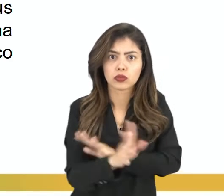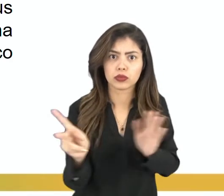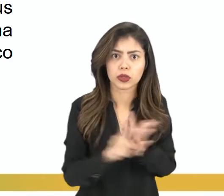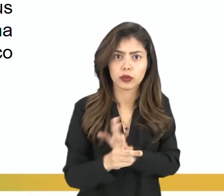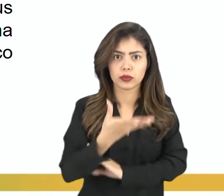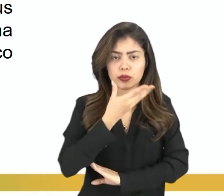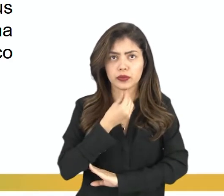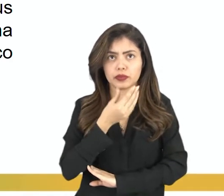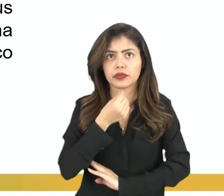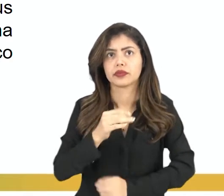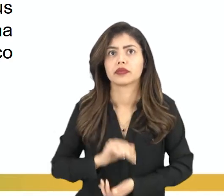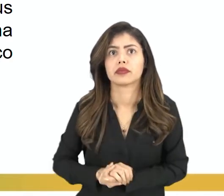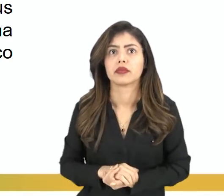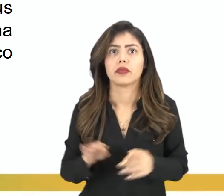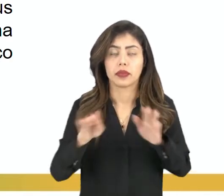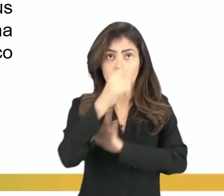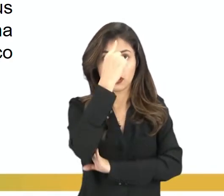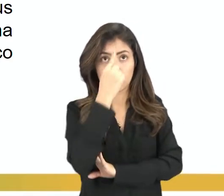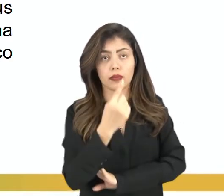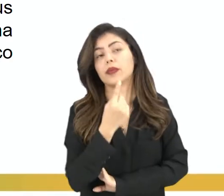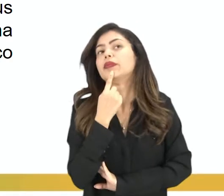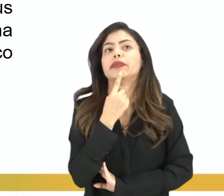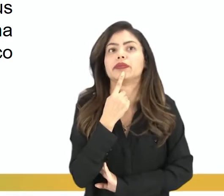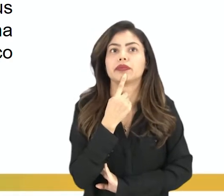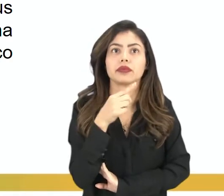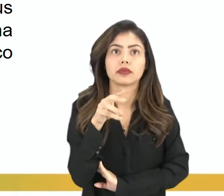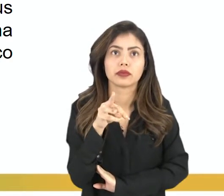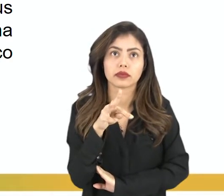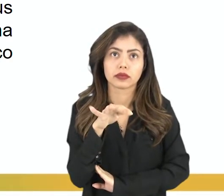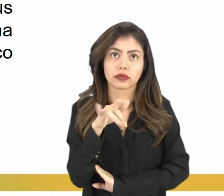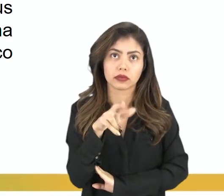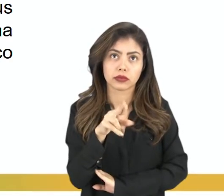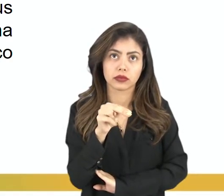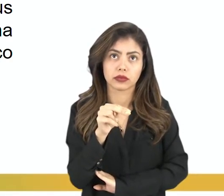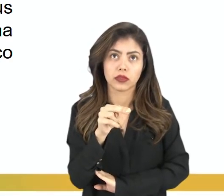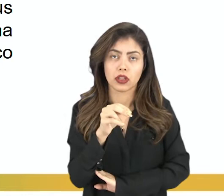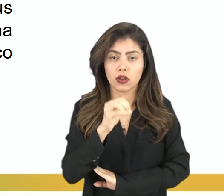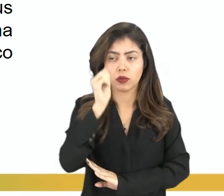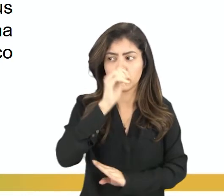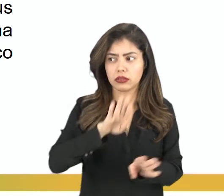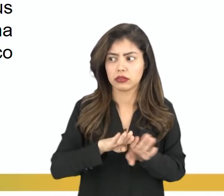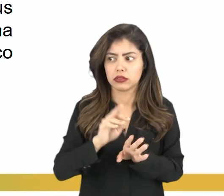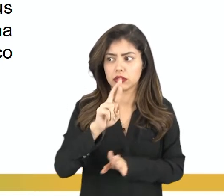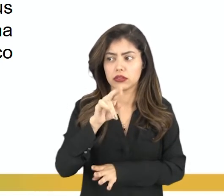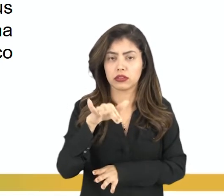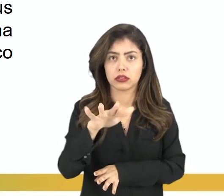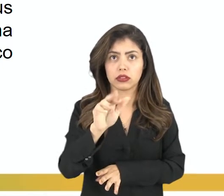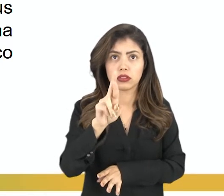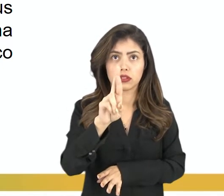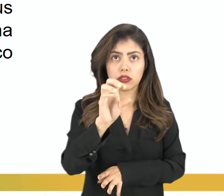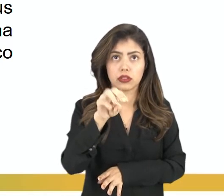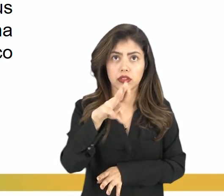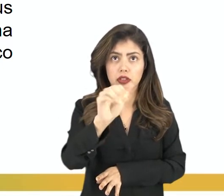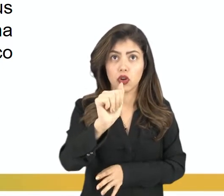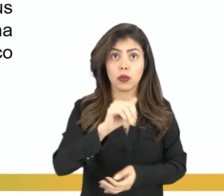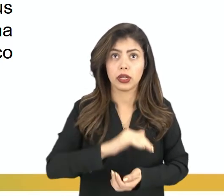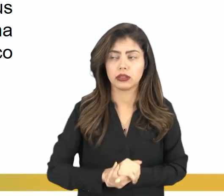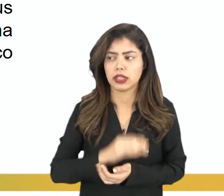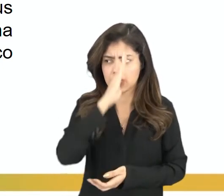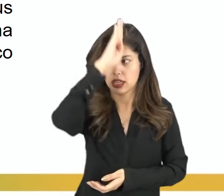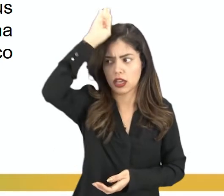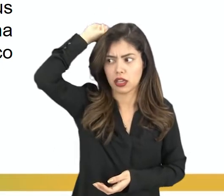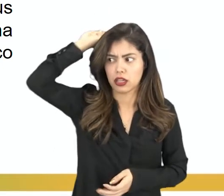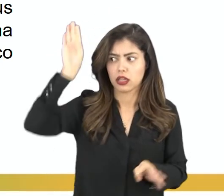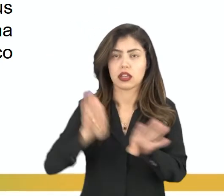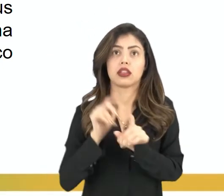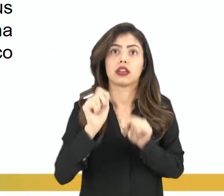homens. Essa imagem, gente, ela representa a mitologia romana, que Saturno era um deus grego do tempo, Cronos, daí